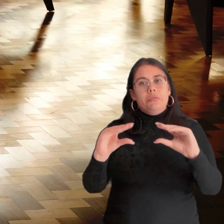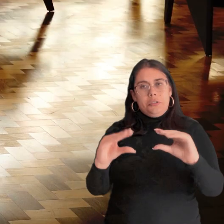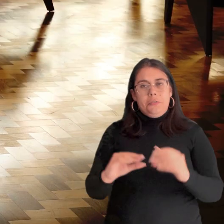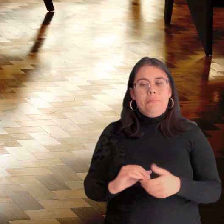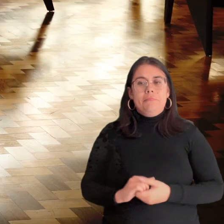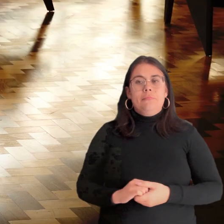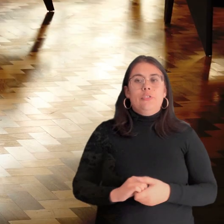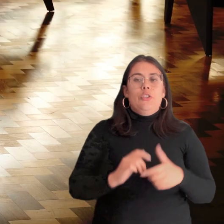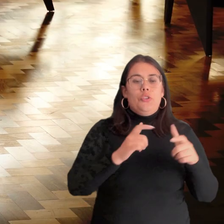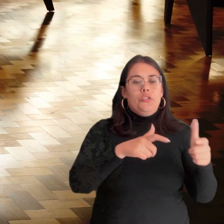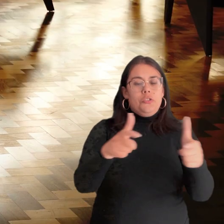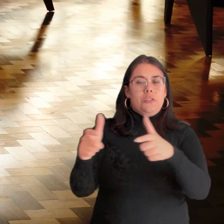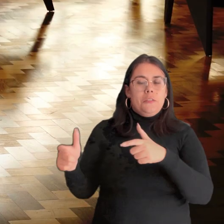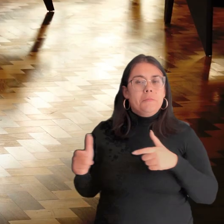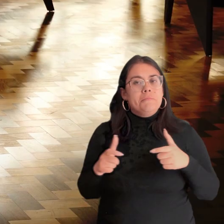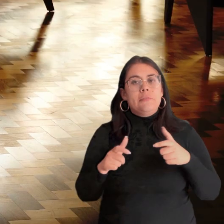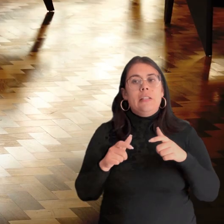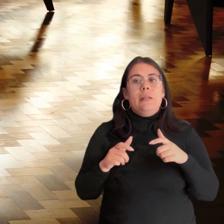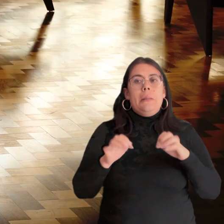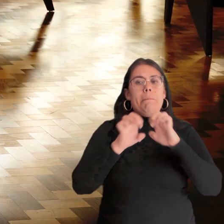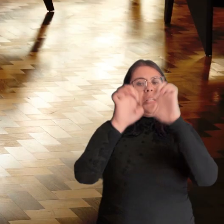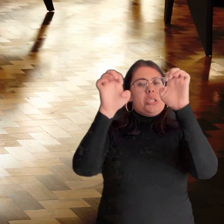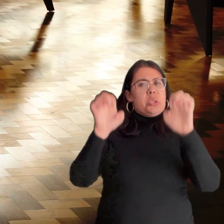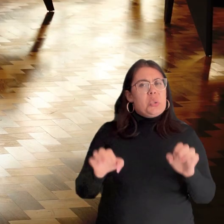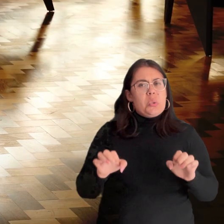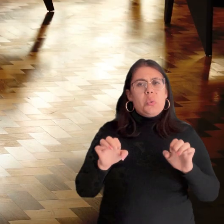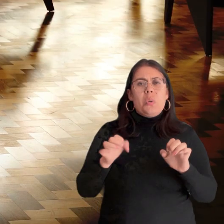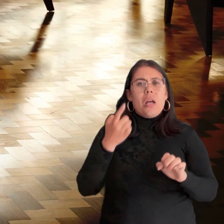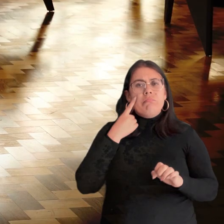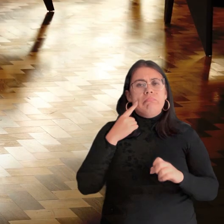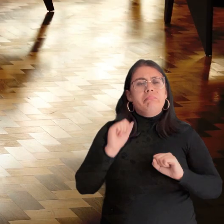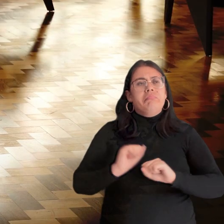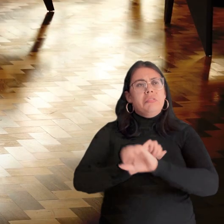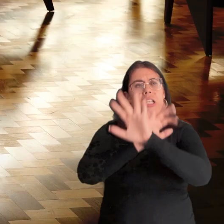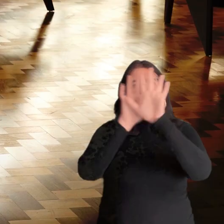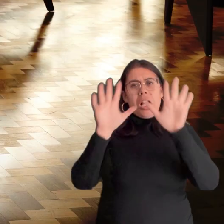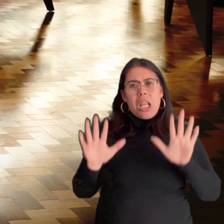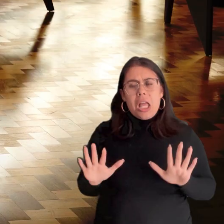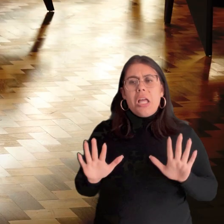muito claras, a ortogonalidade é um pressuposto, o Rhino leve,